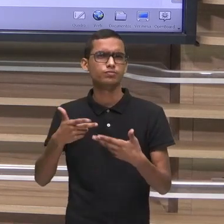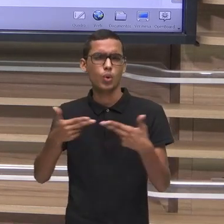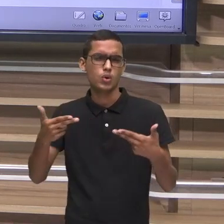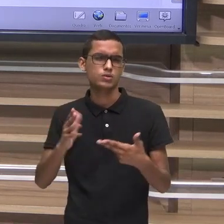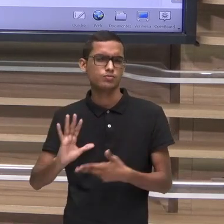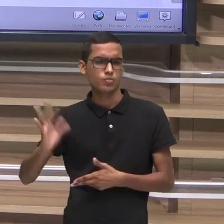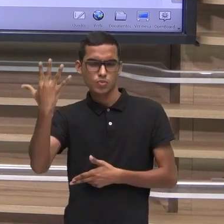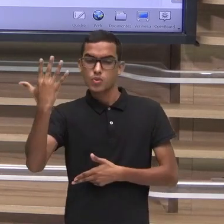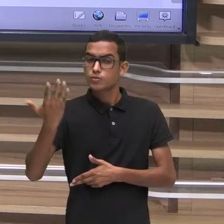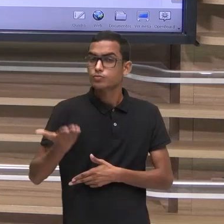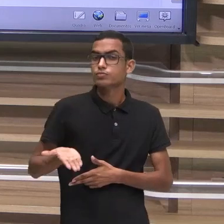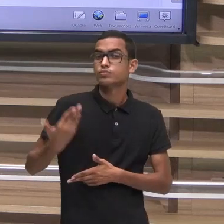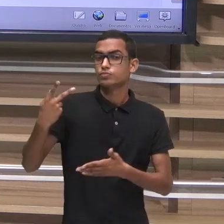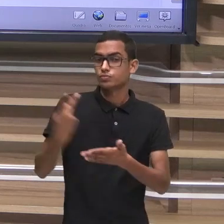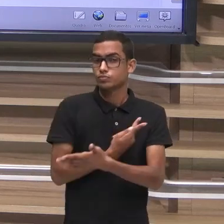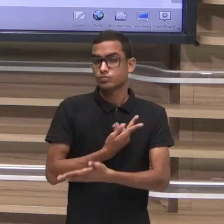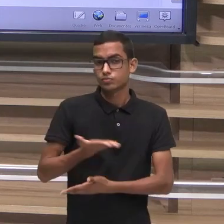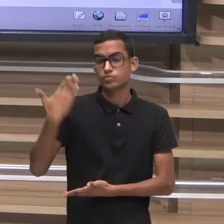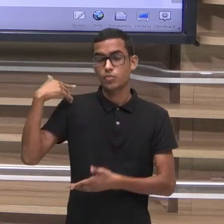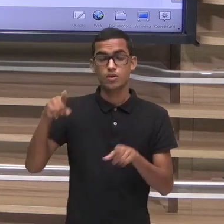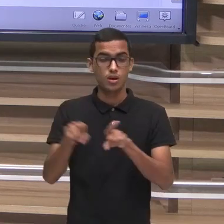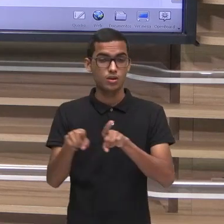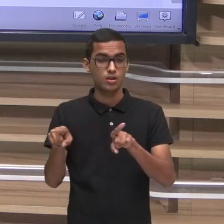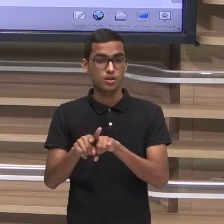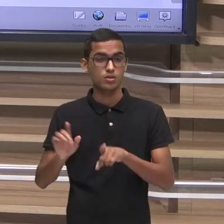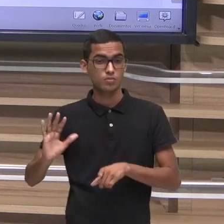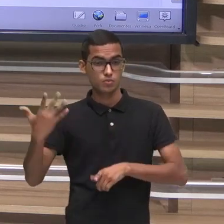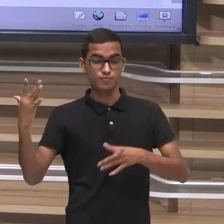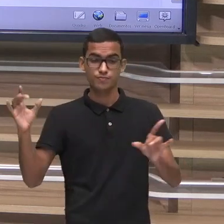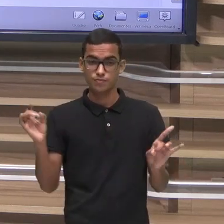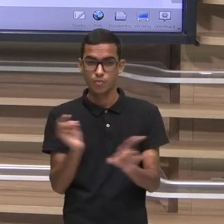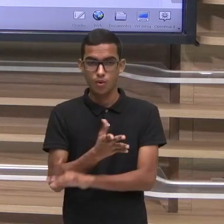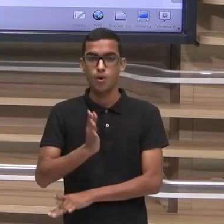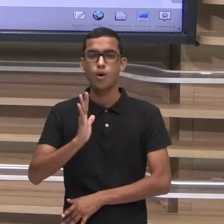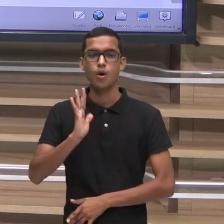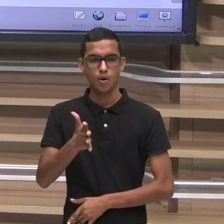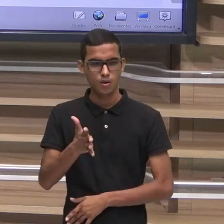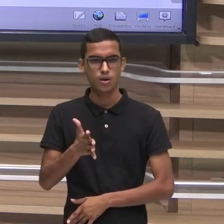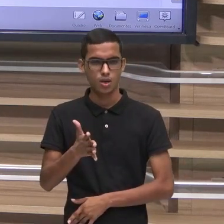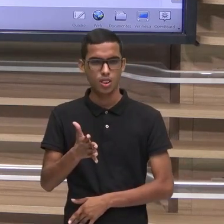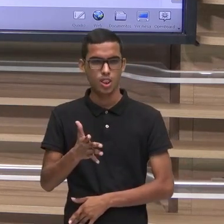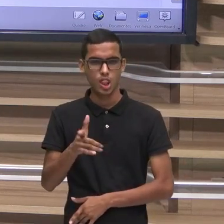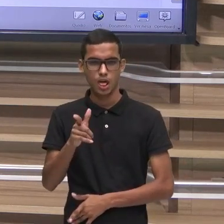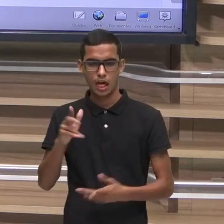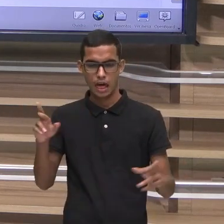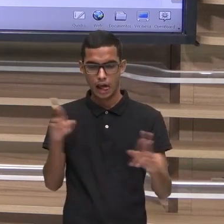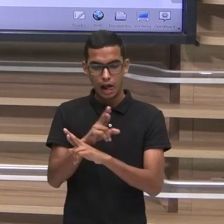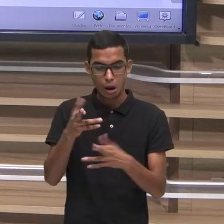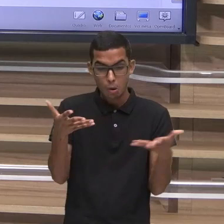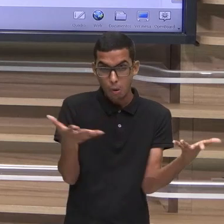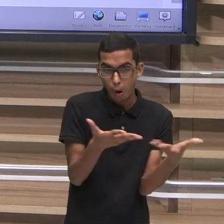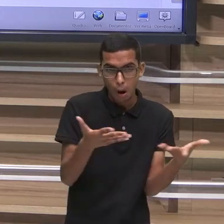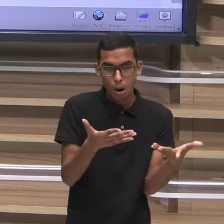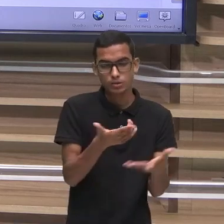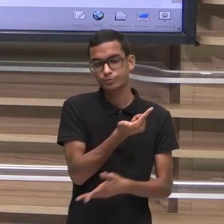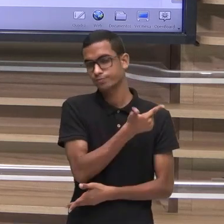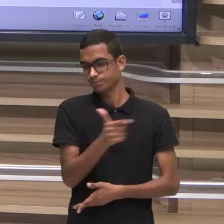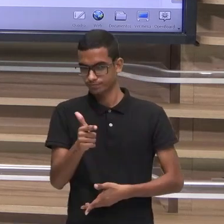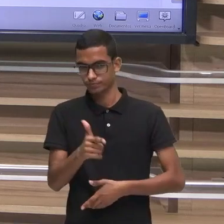passado e é uma ação acabada, não tem nenhuma relação com o presente, é pontual aquela